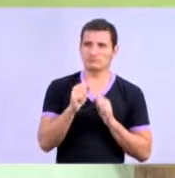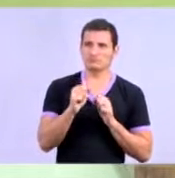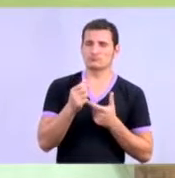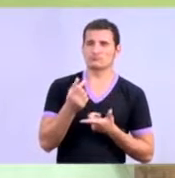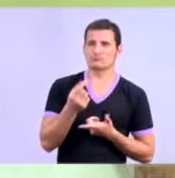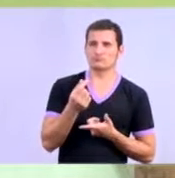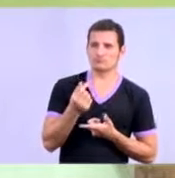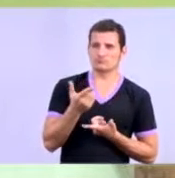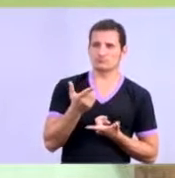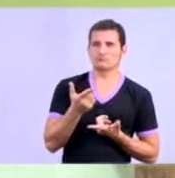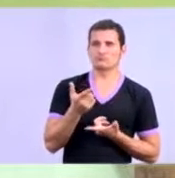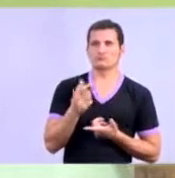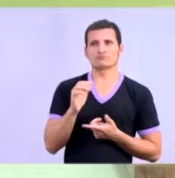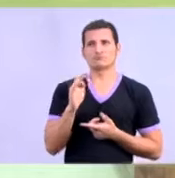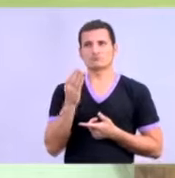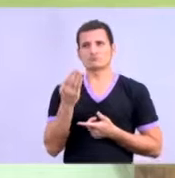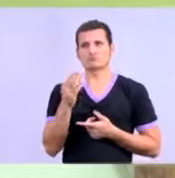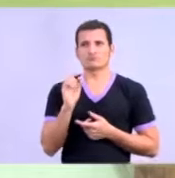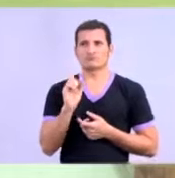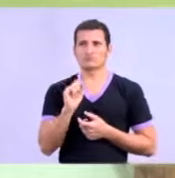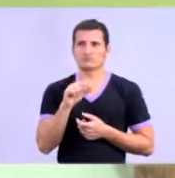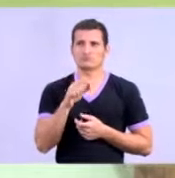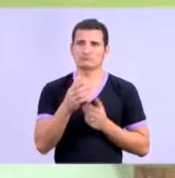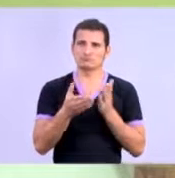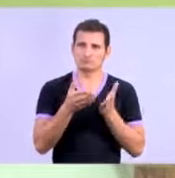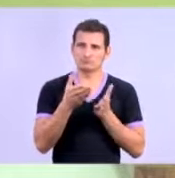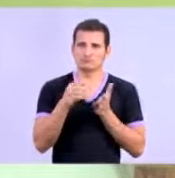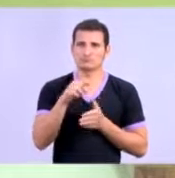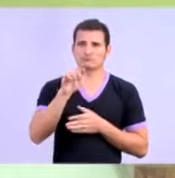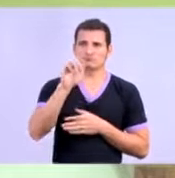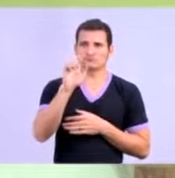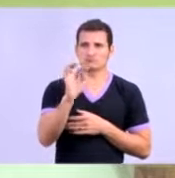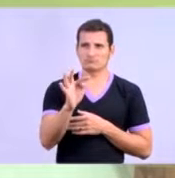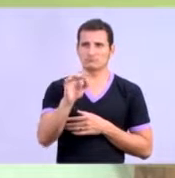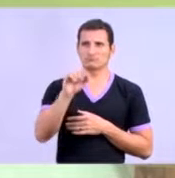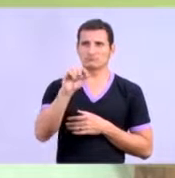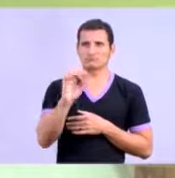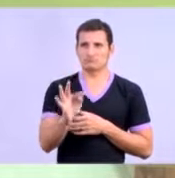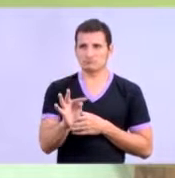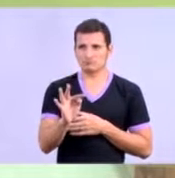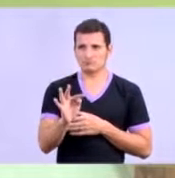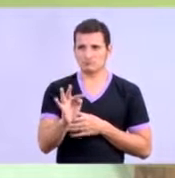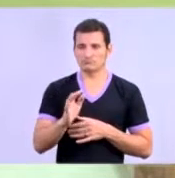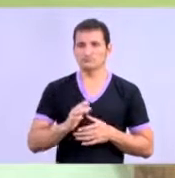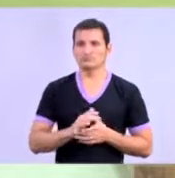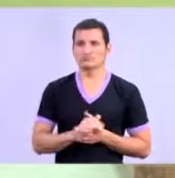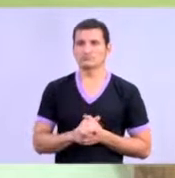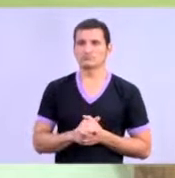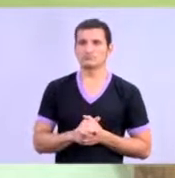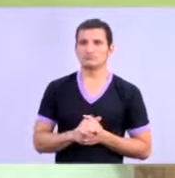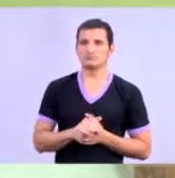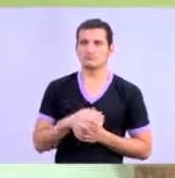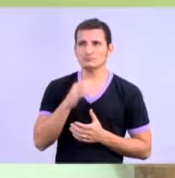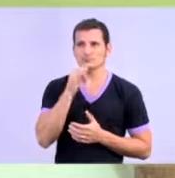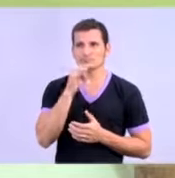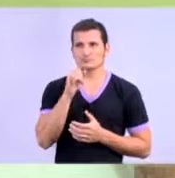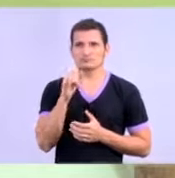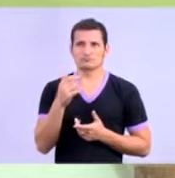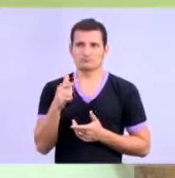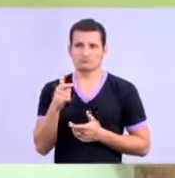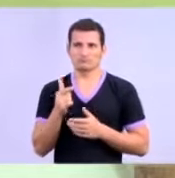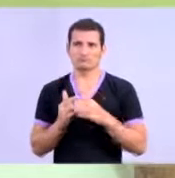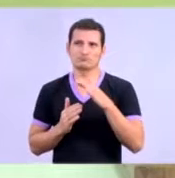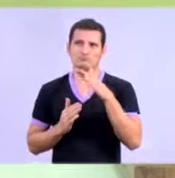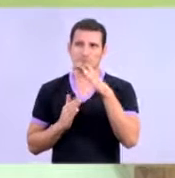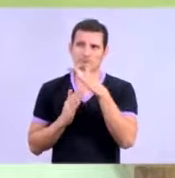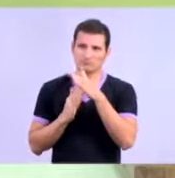valor irreal e a gente pode tratar isso nos get e sets para que isso não torne inconsistente, tá? Se não tiver limite, que nós vamos ver,